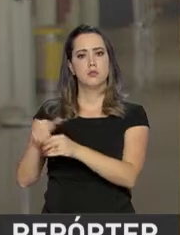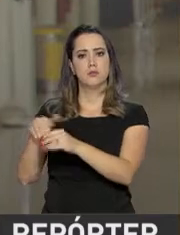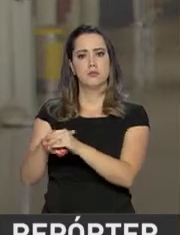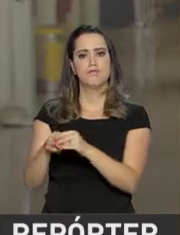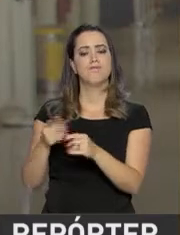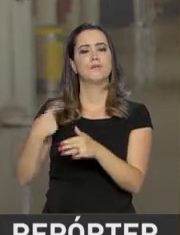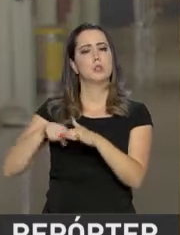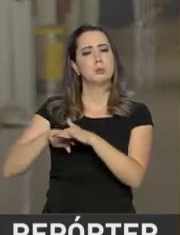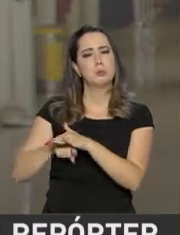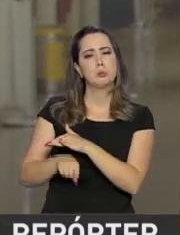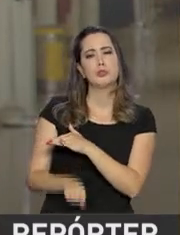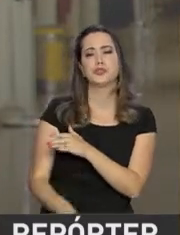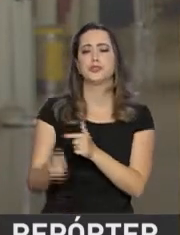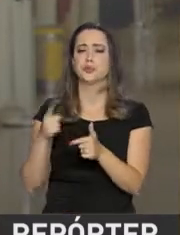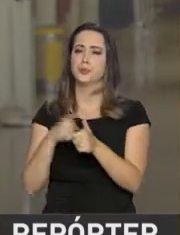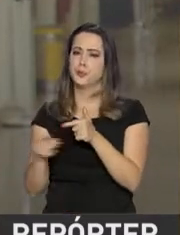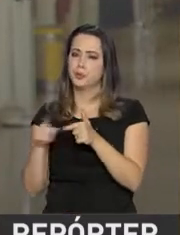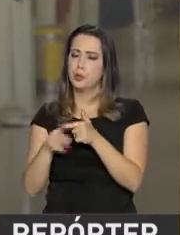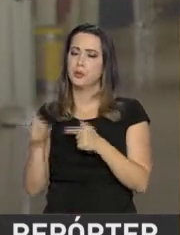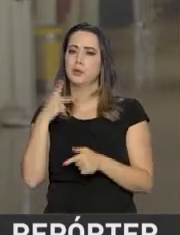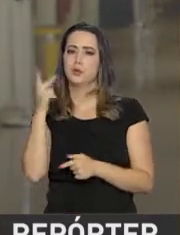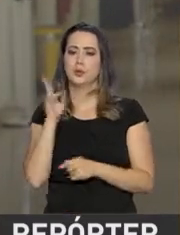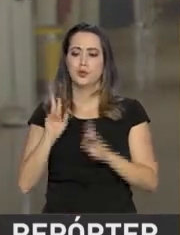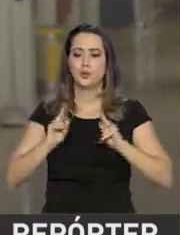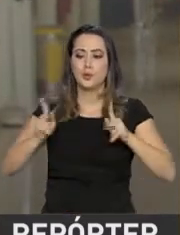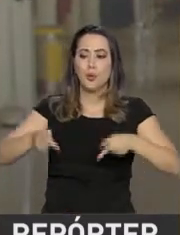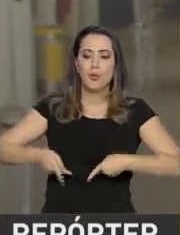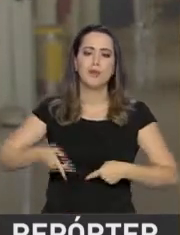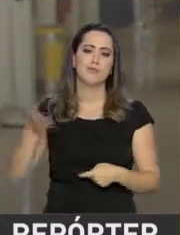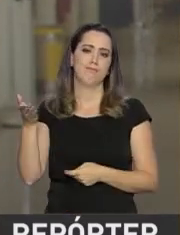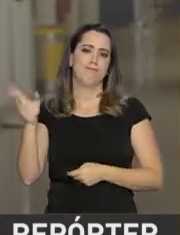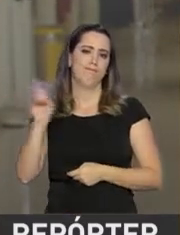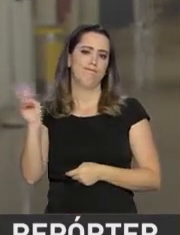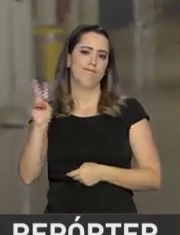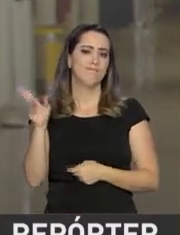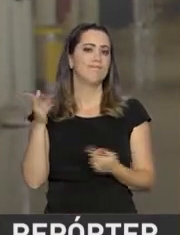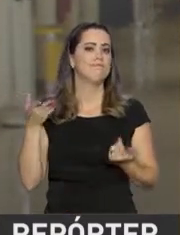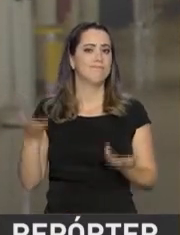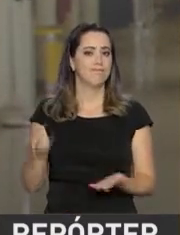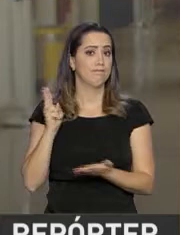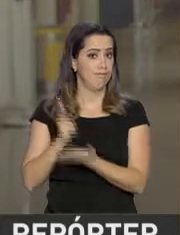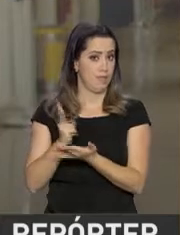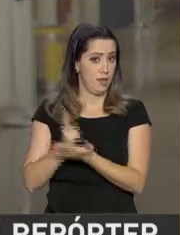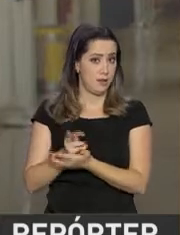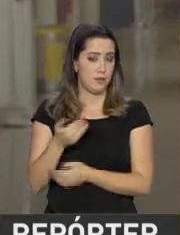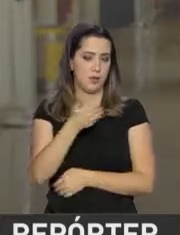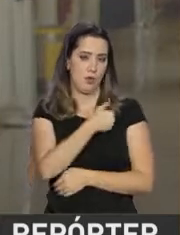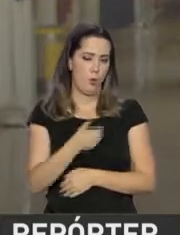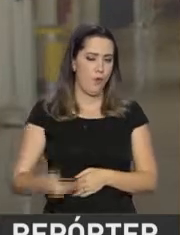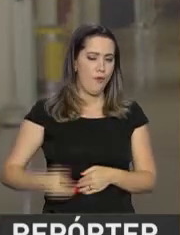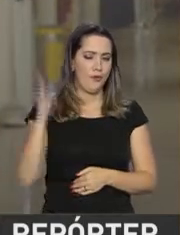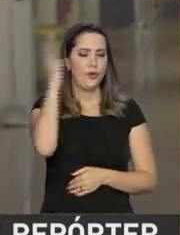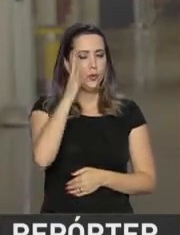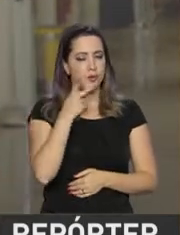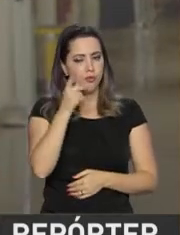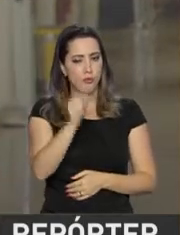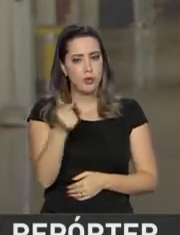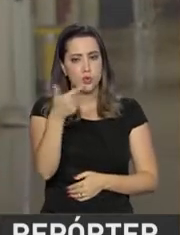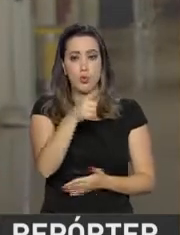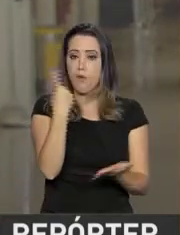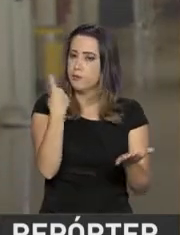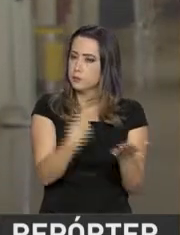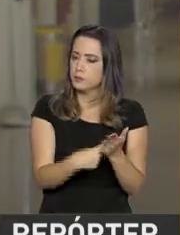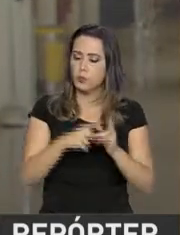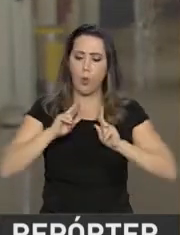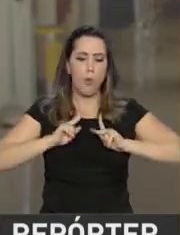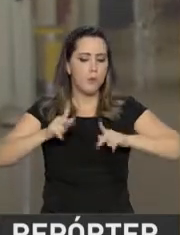aprofundam a crise política e humanitária no país vizinho mesmo assim o governo brasileiro reafirmou o compromisso